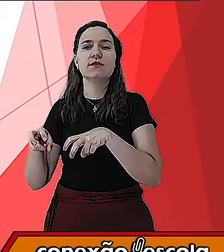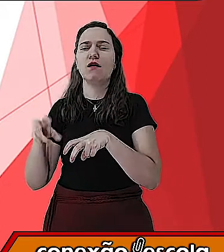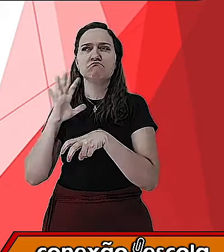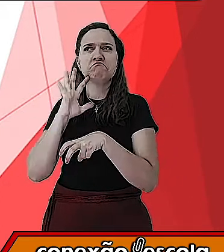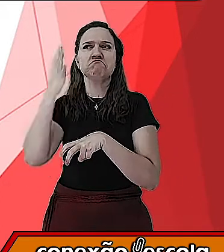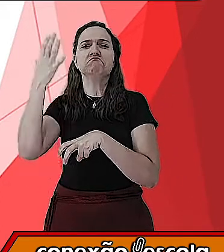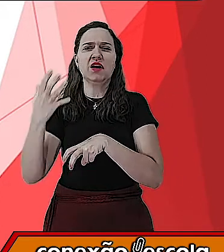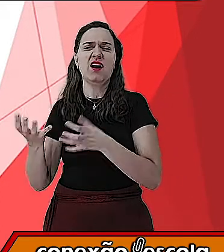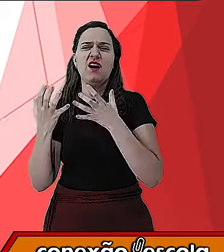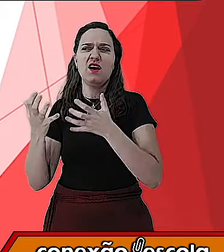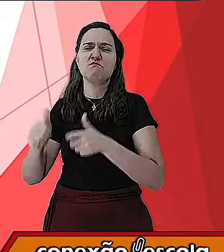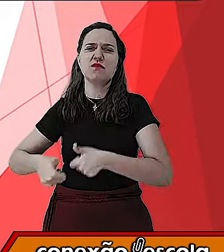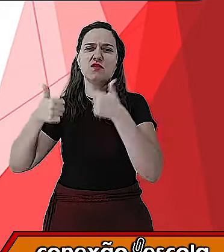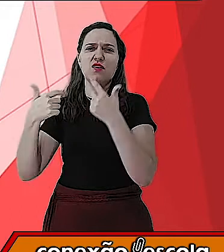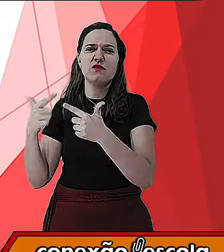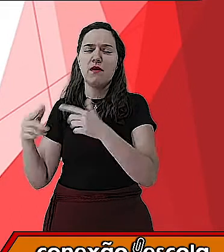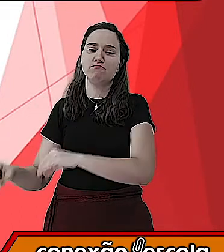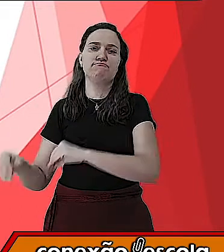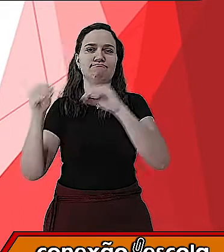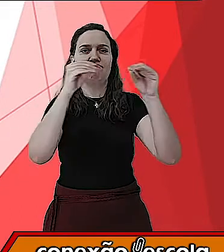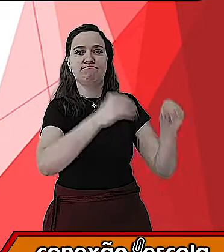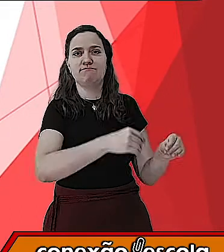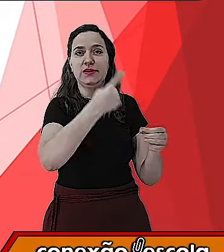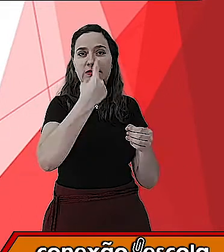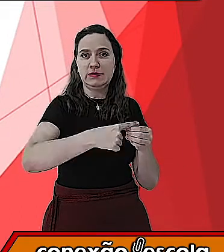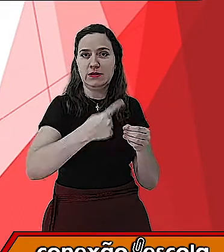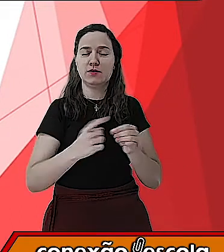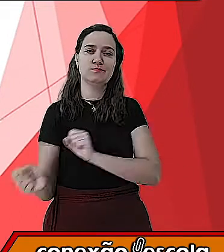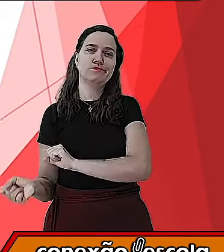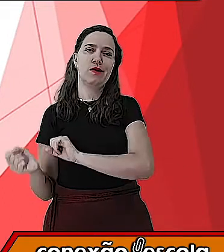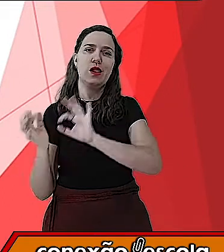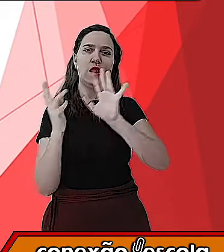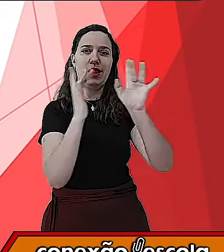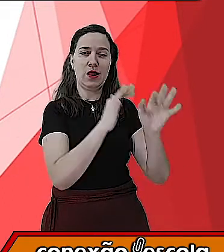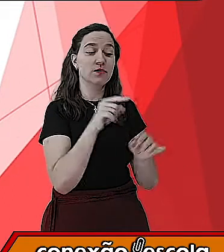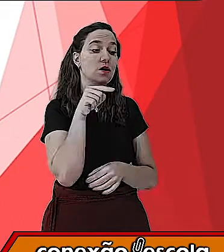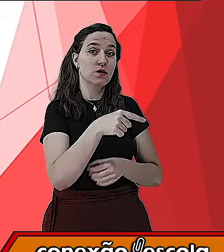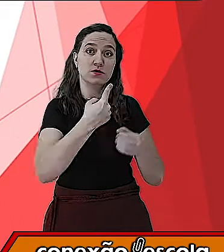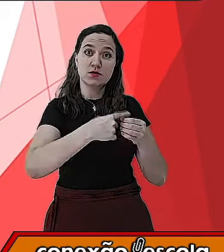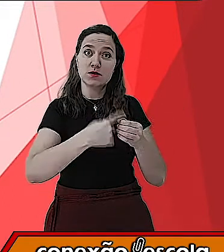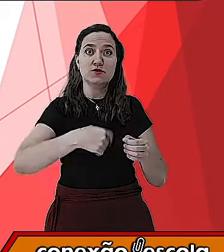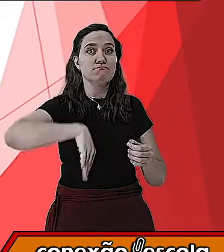que buscava melhores condições de vida. Conforme a população aumentava,